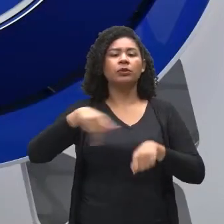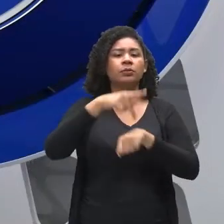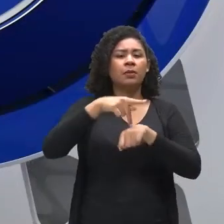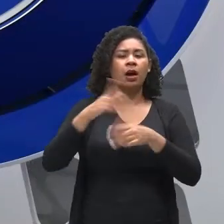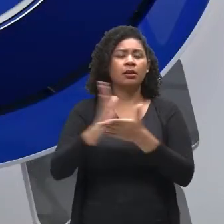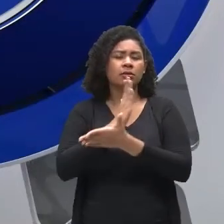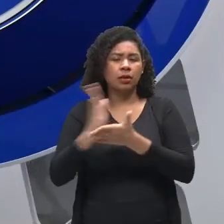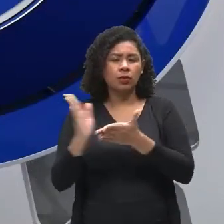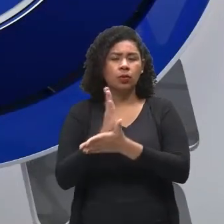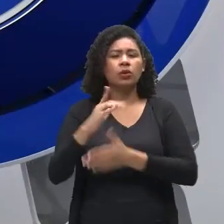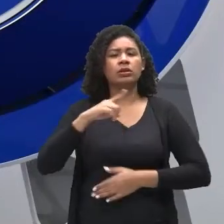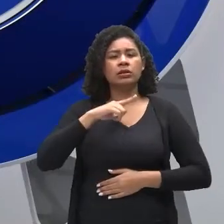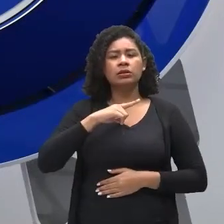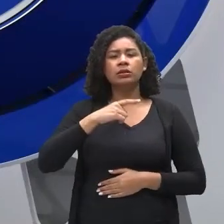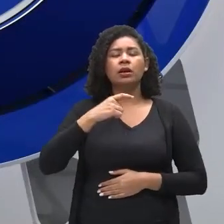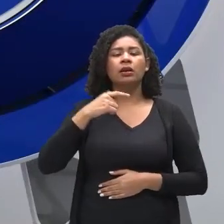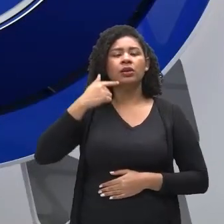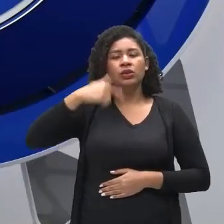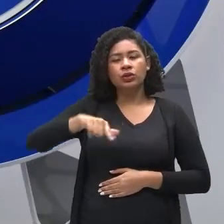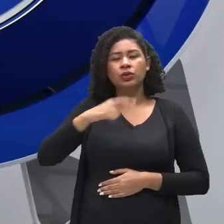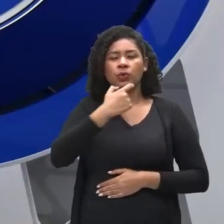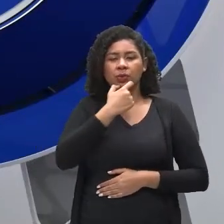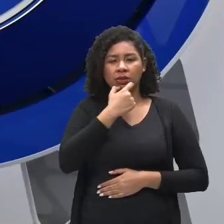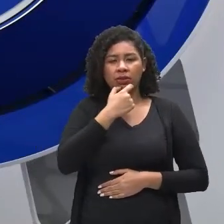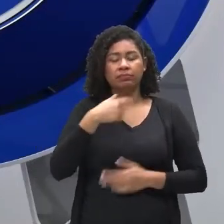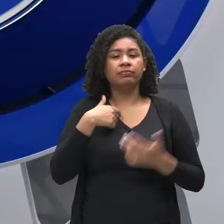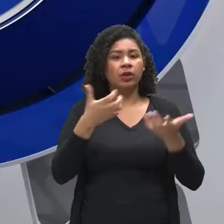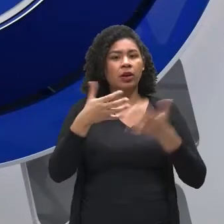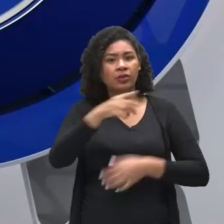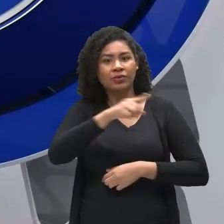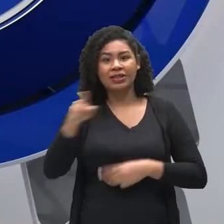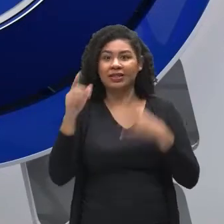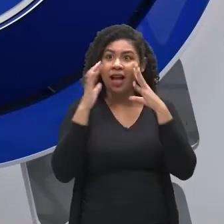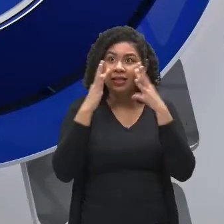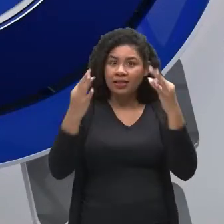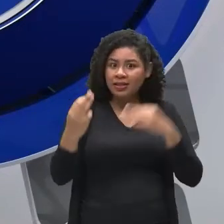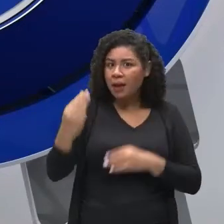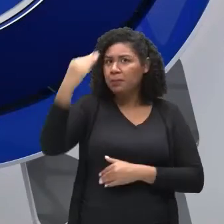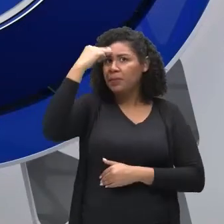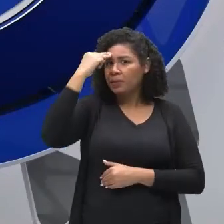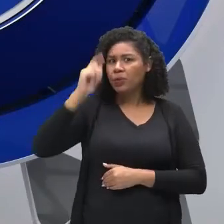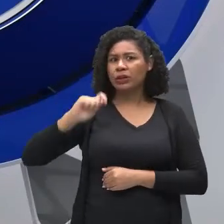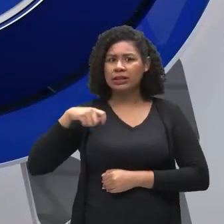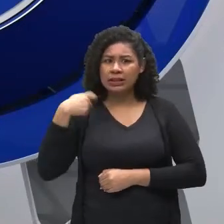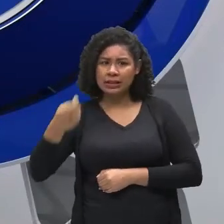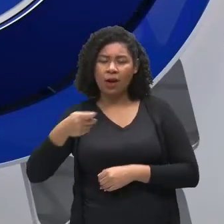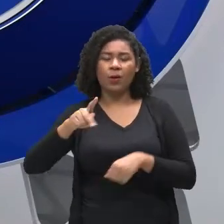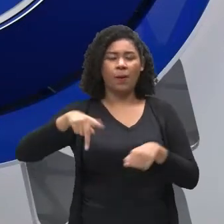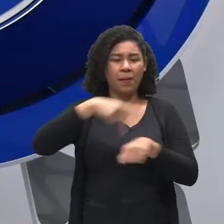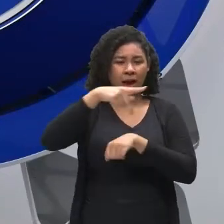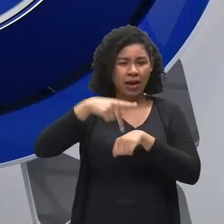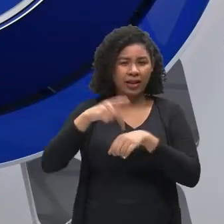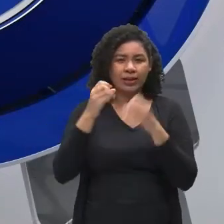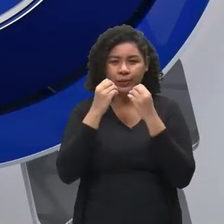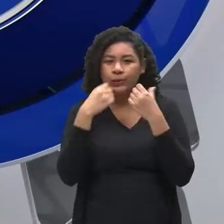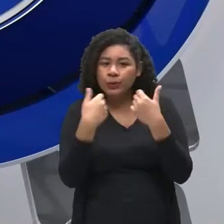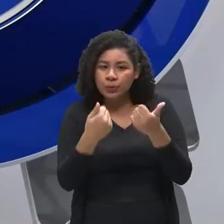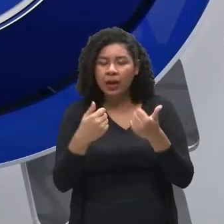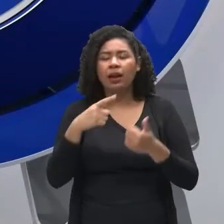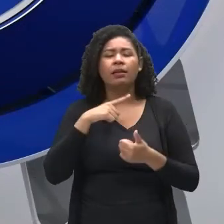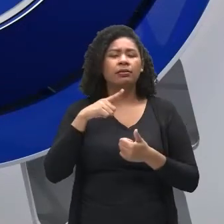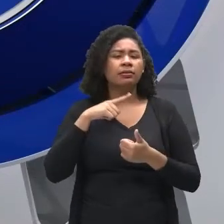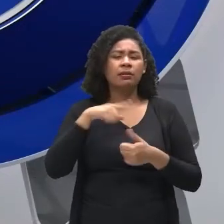inglesa. Eu quero que vocês prestem bastante atenção, memorizem o nome dos países. Como a gente falou, existem